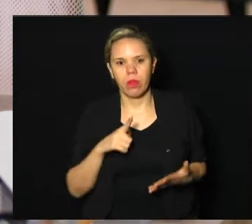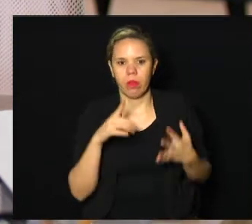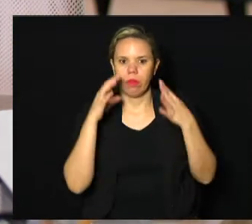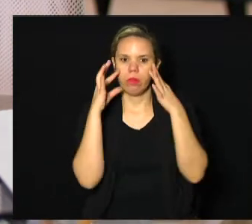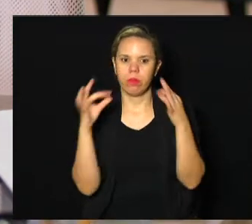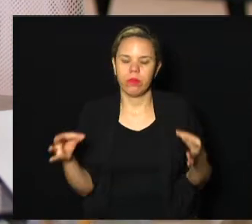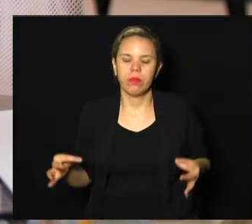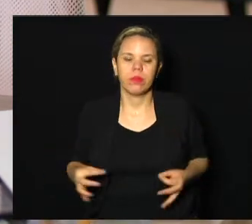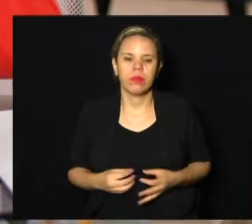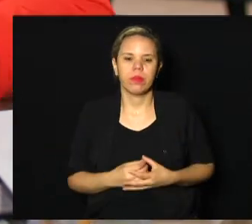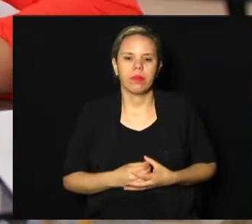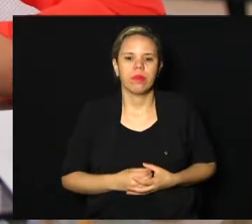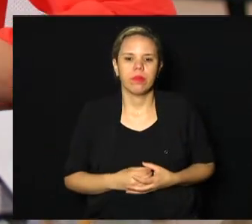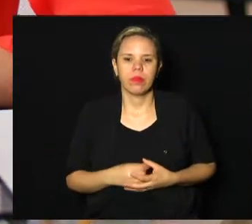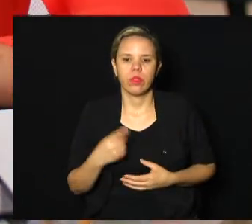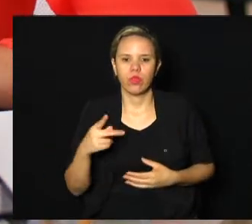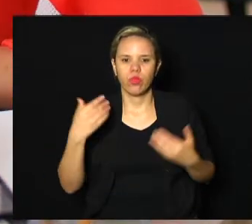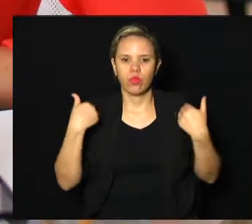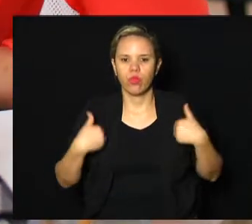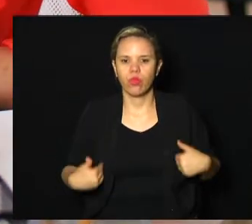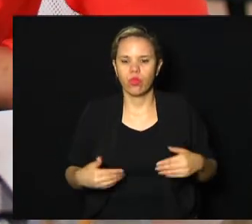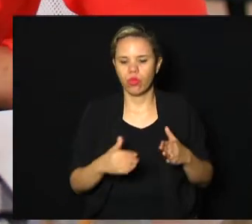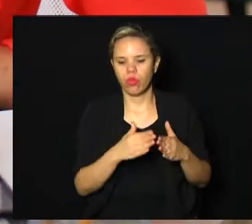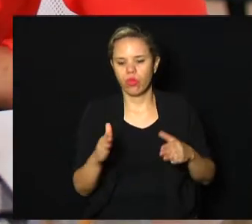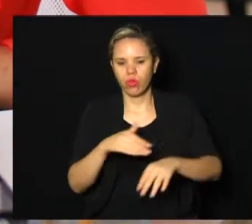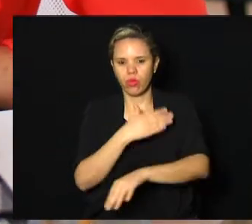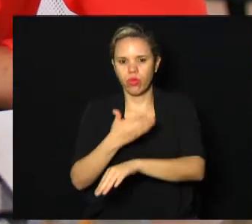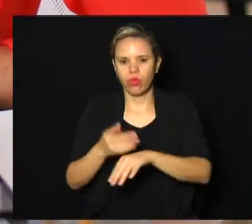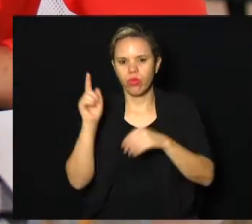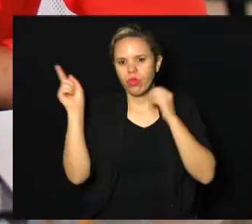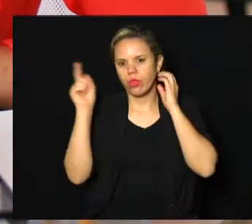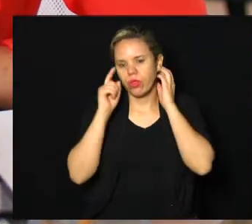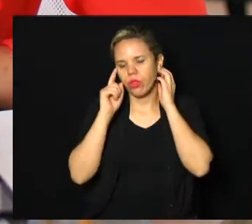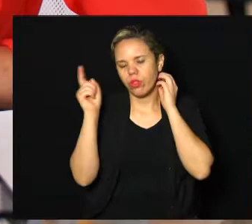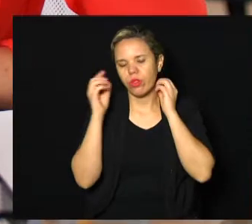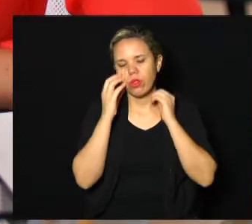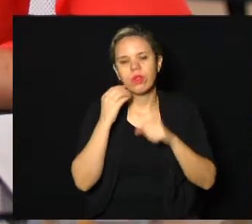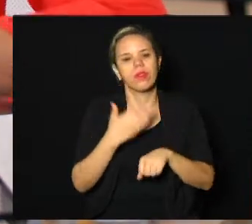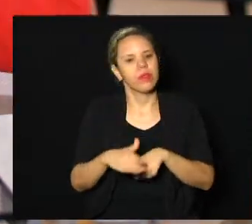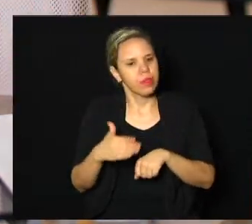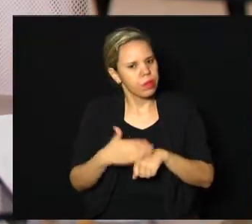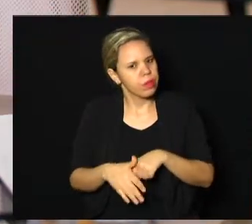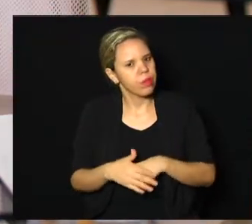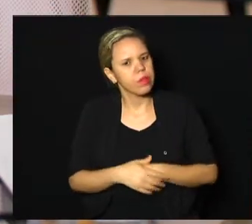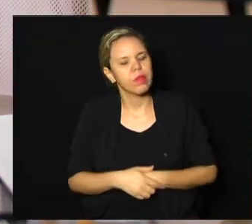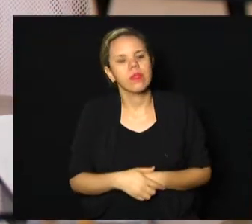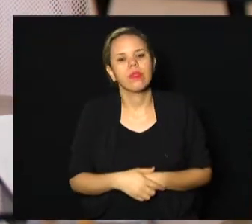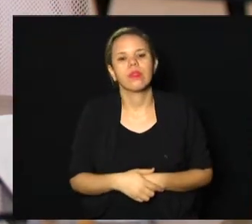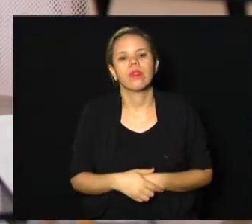uma atenção com a sua postura ao longo do dia, e treinar. Né?